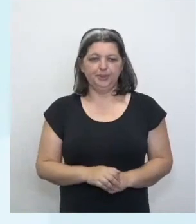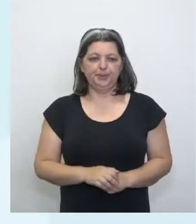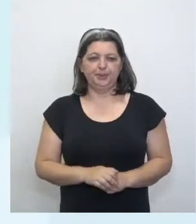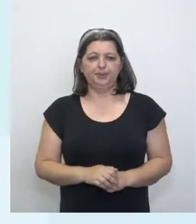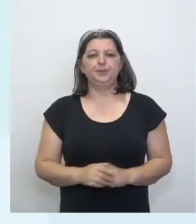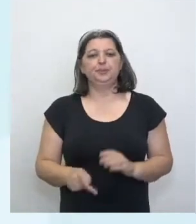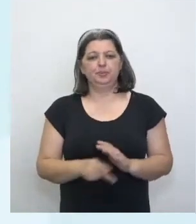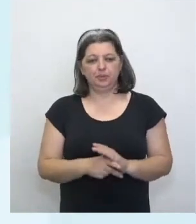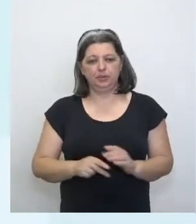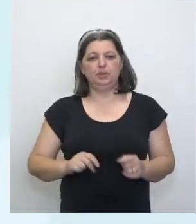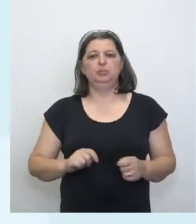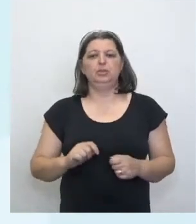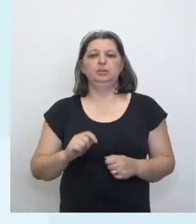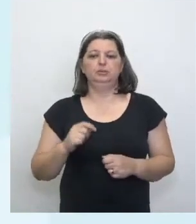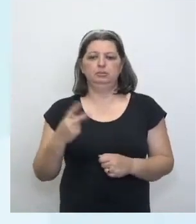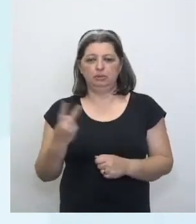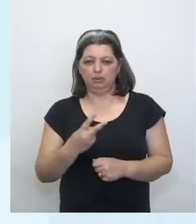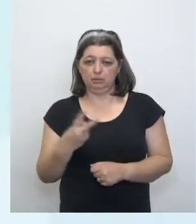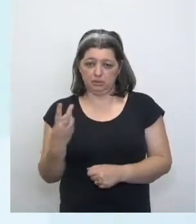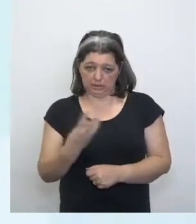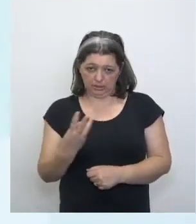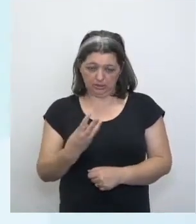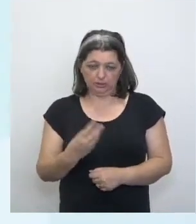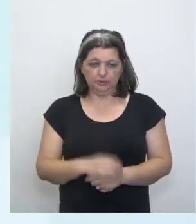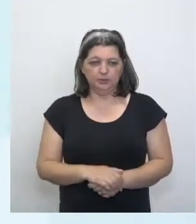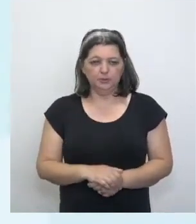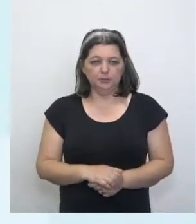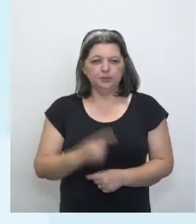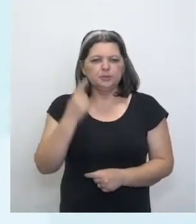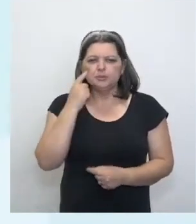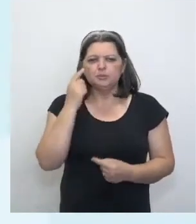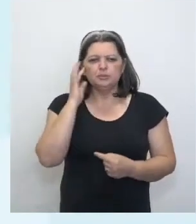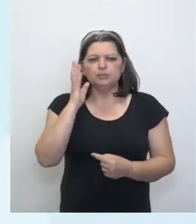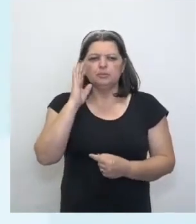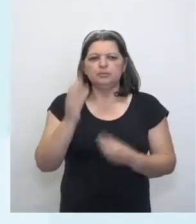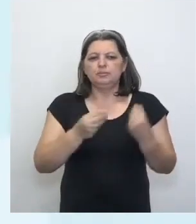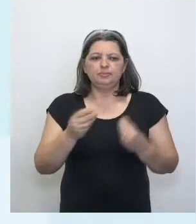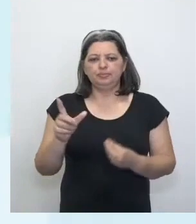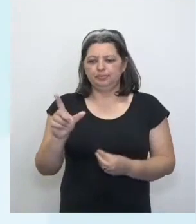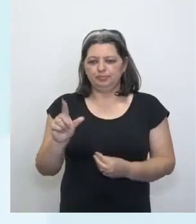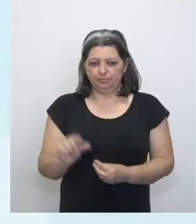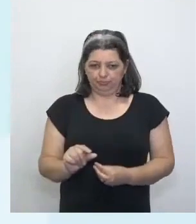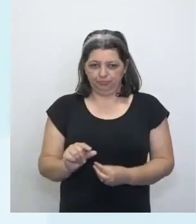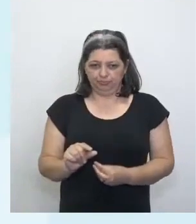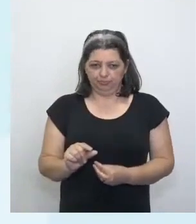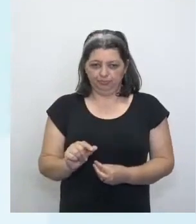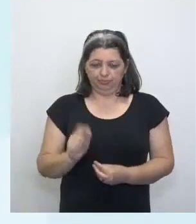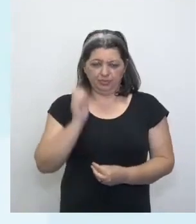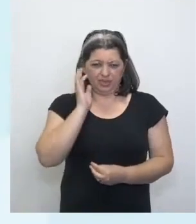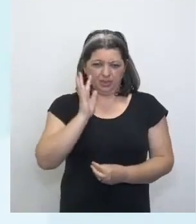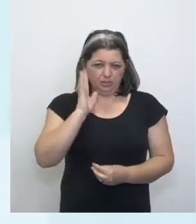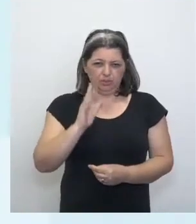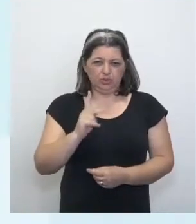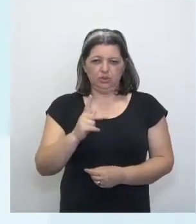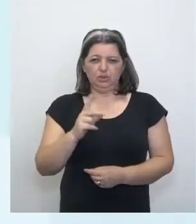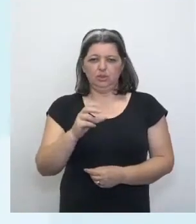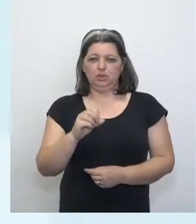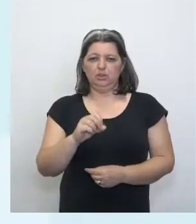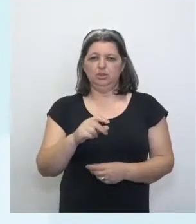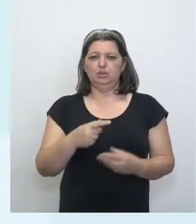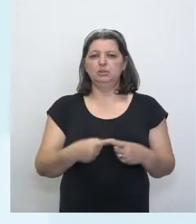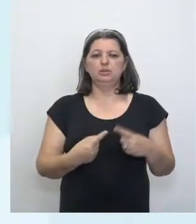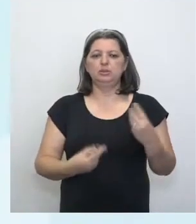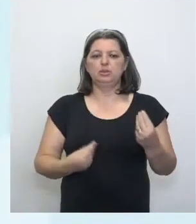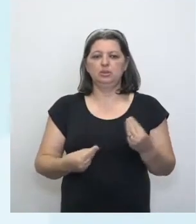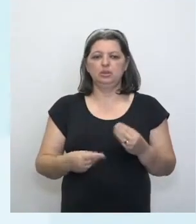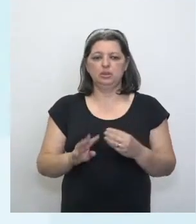grau 2, de grau 3, agora a gente vai imaginar que a gente quer diminuir o grau. Então imagina que você tem um polinômio, por exemplo, no